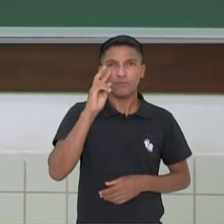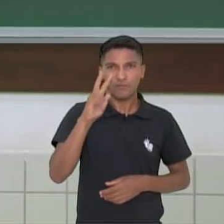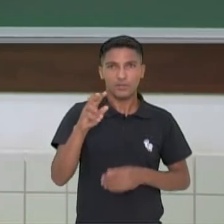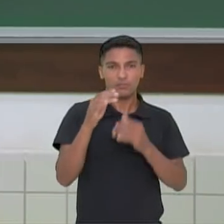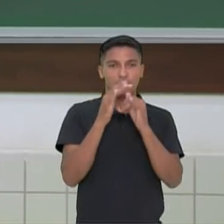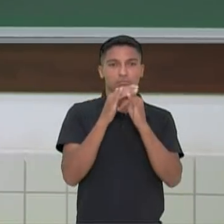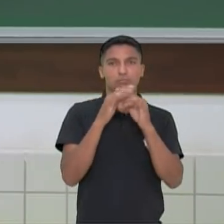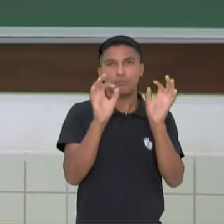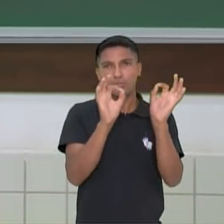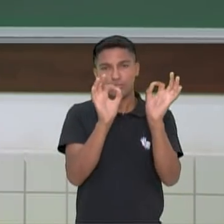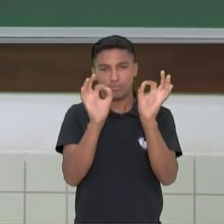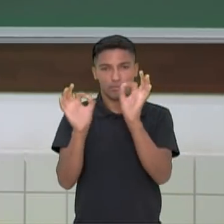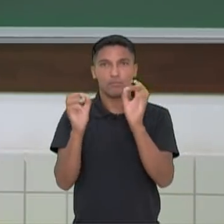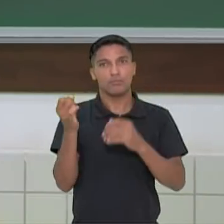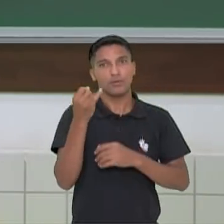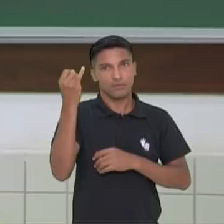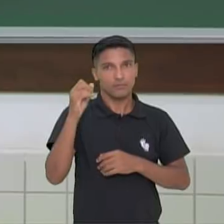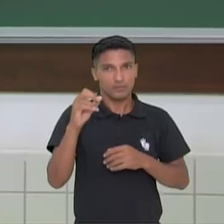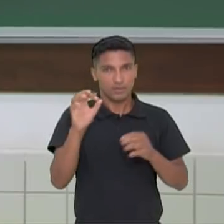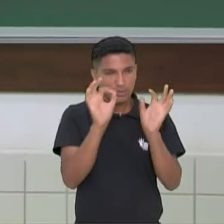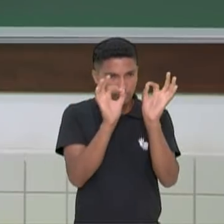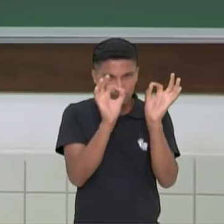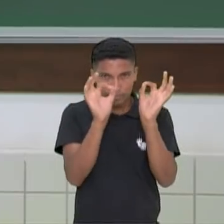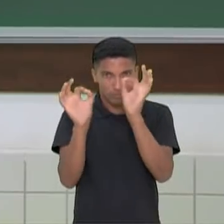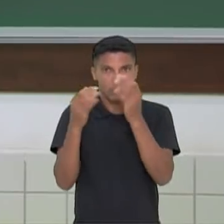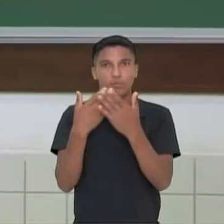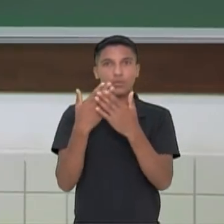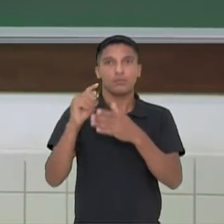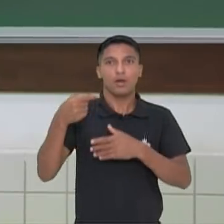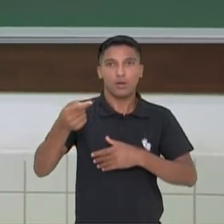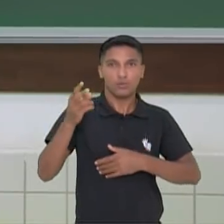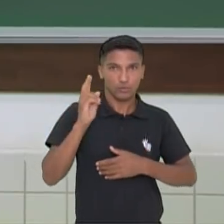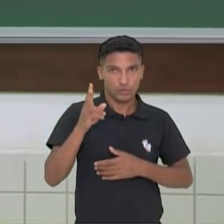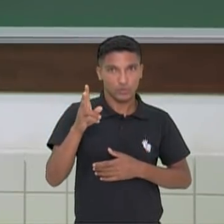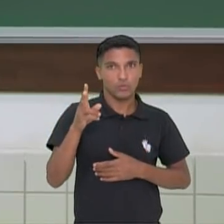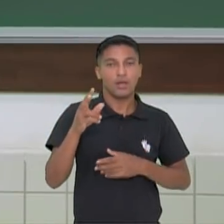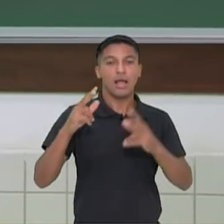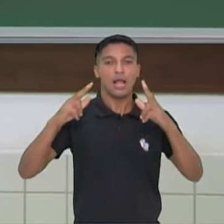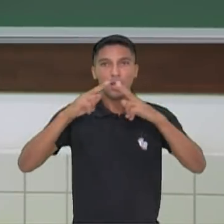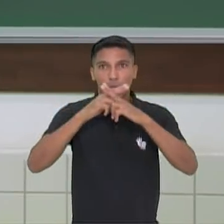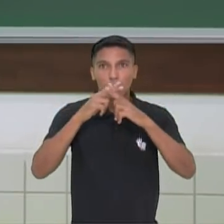nos vídeos, tá bom? Na próxima aula, continuamos com uma nova